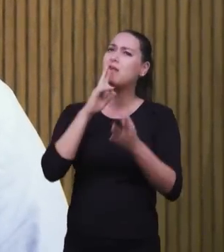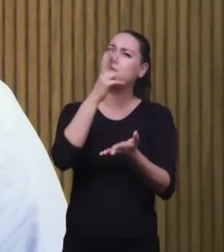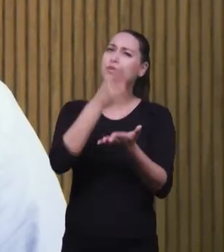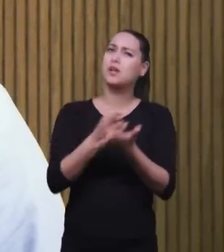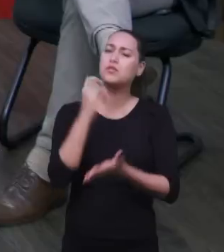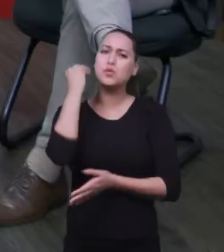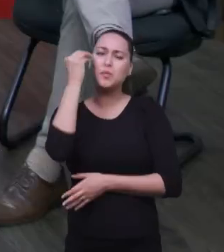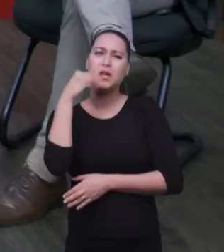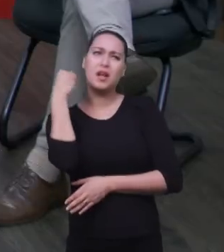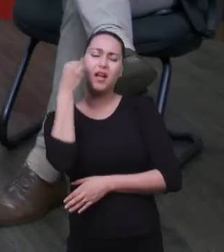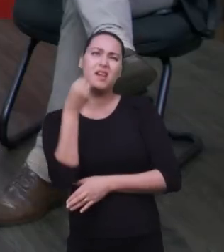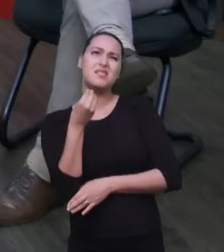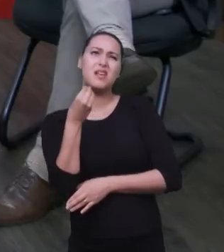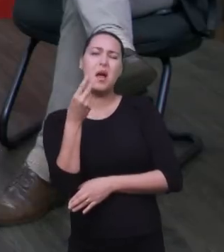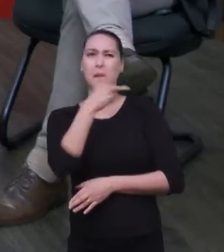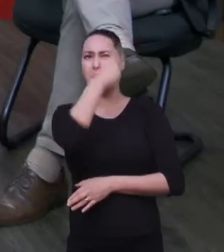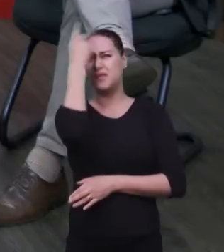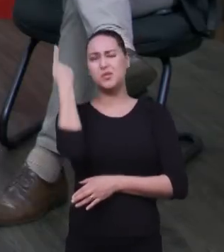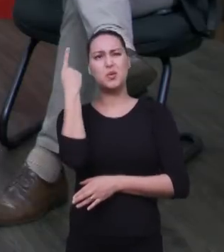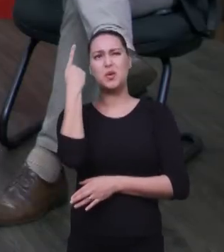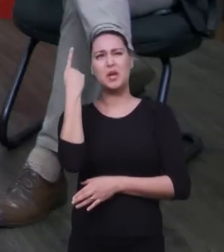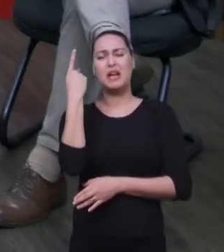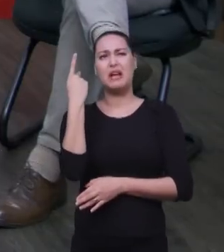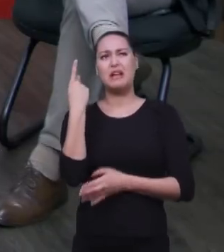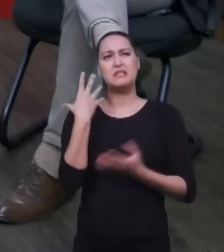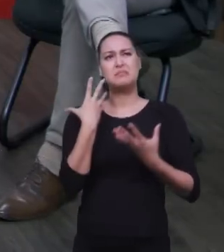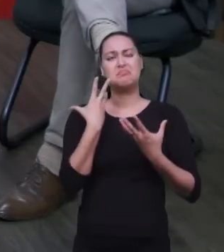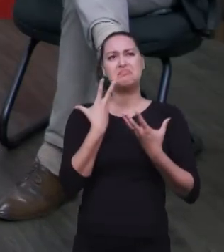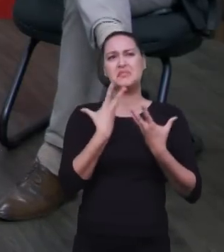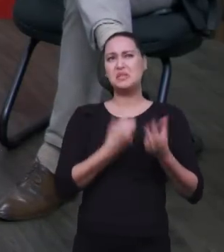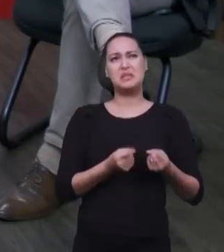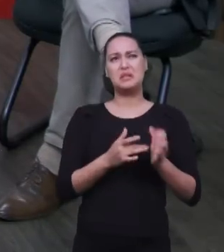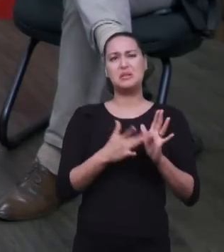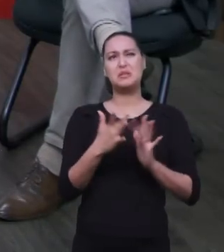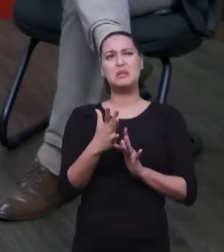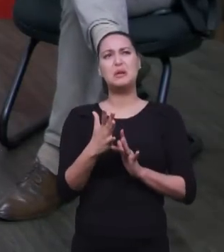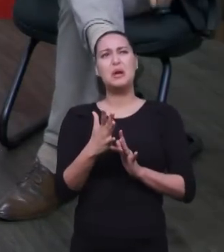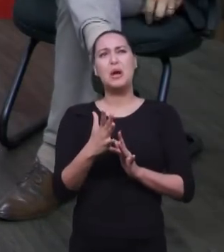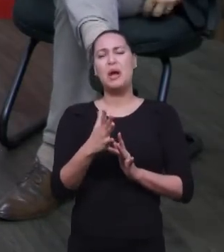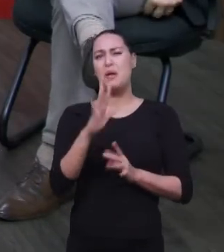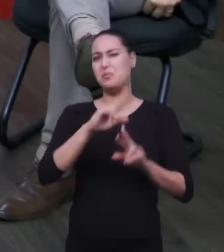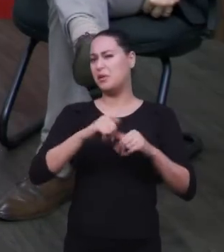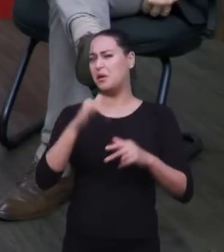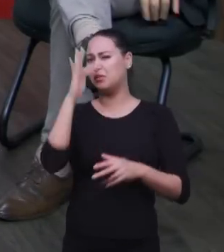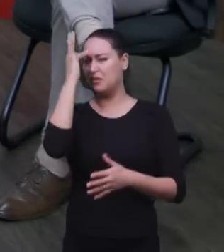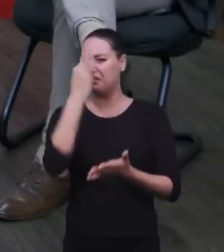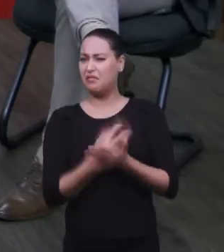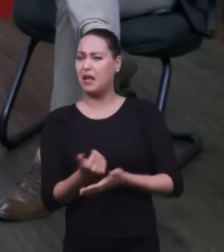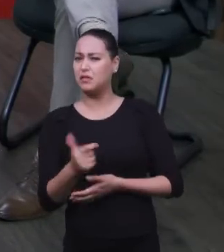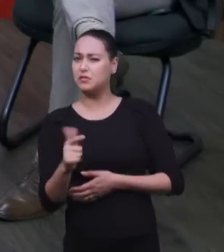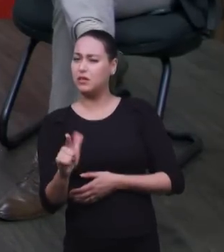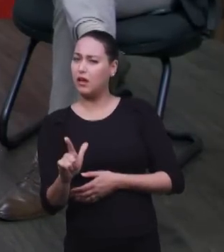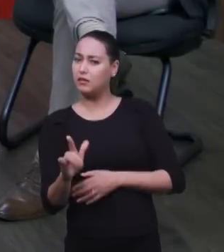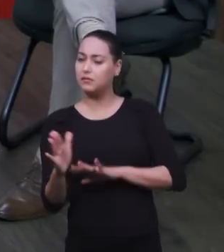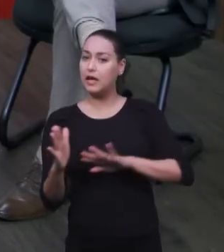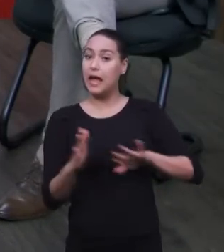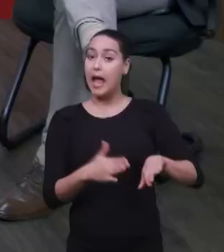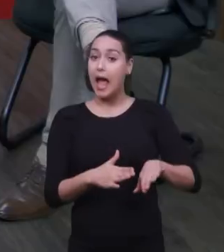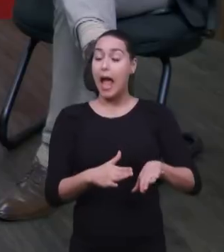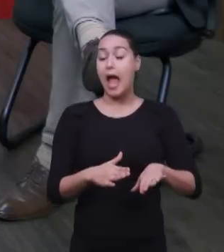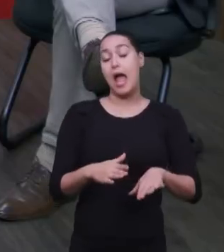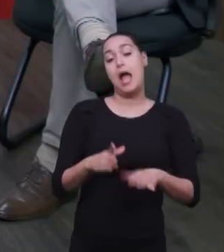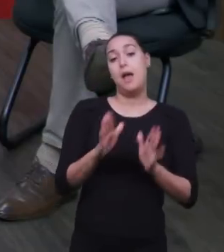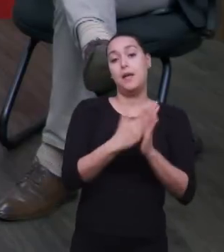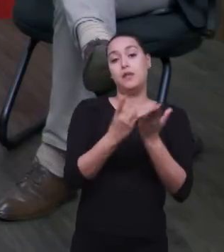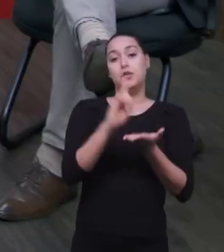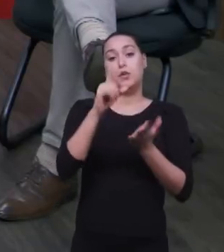coração? Bom, muito bem. A palavra do Senhor nos fala na carta aos Efésios,